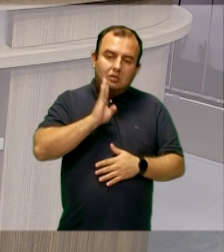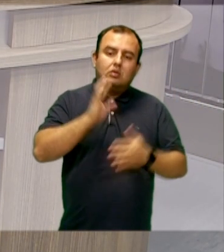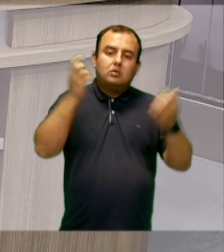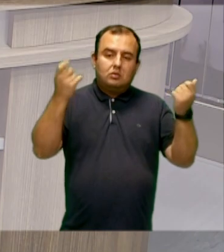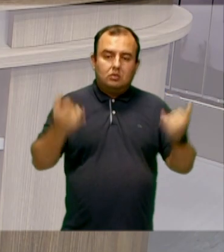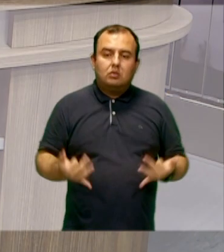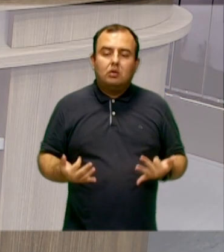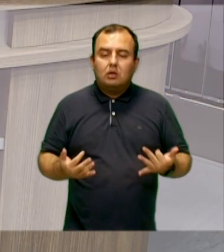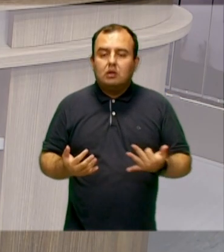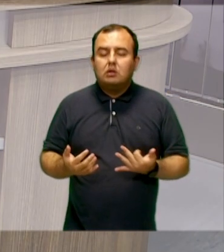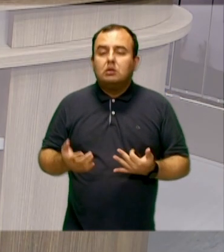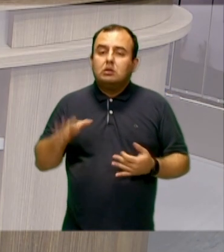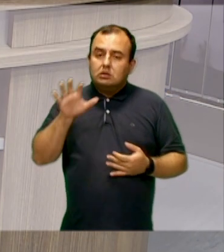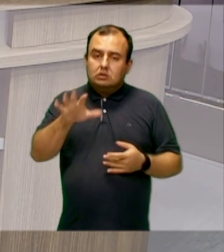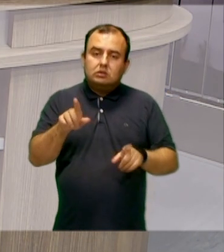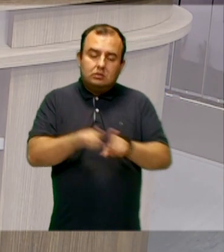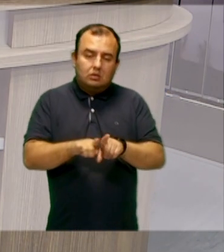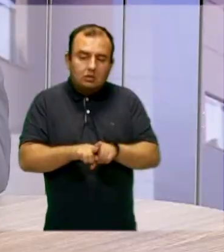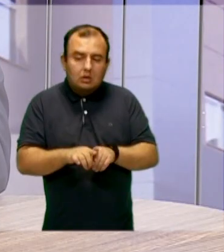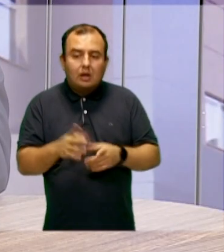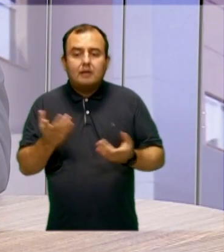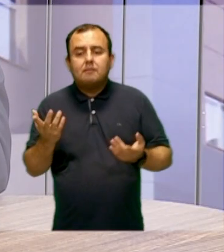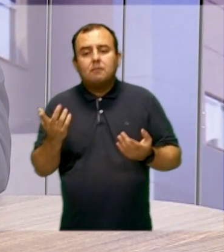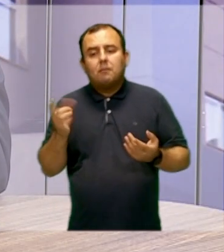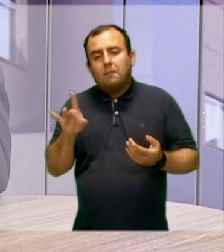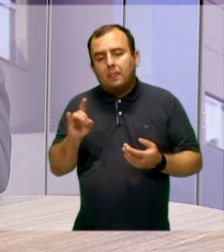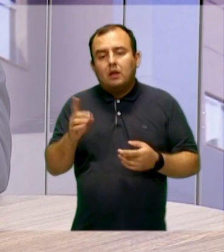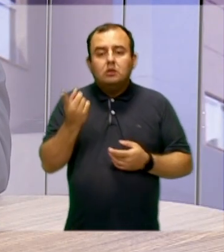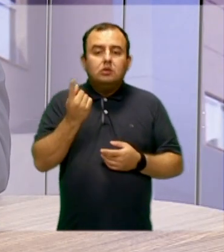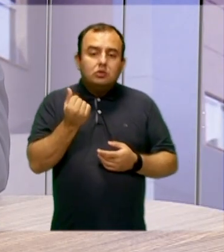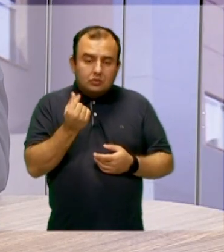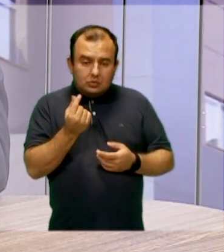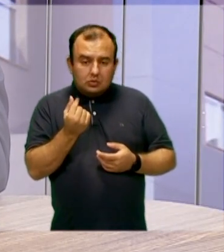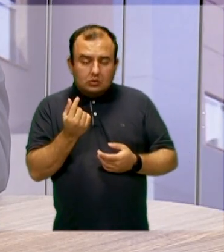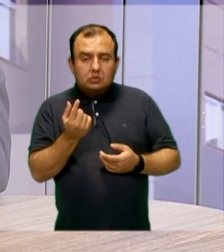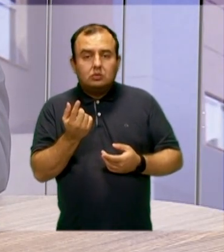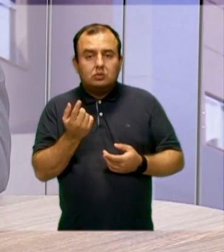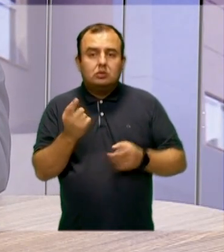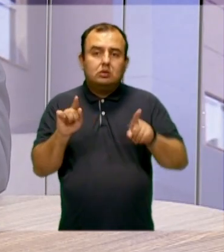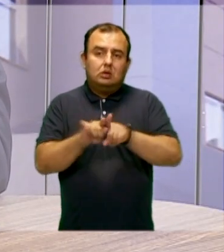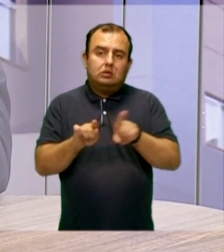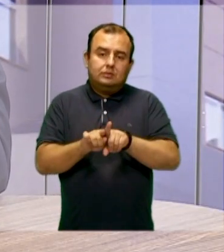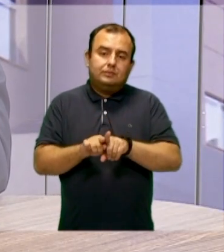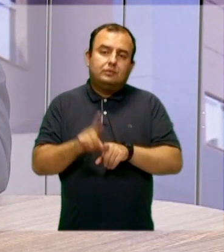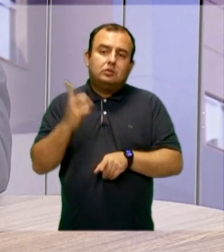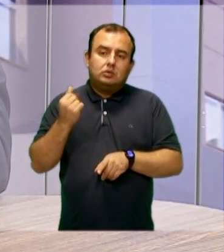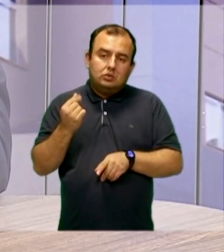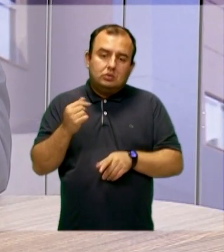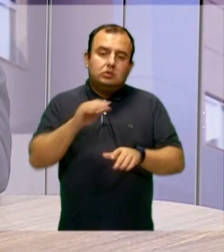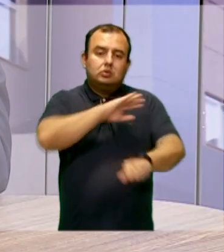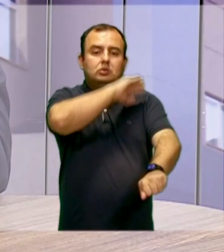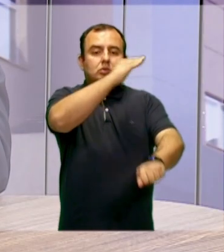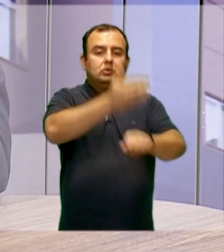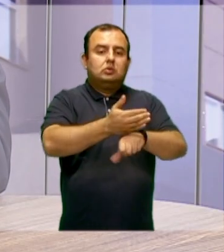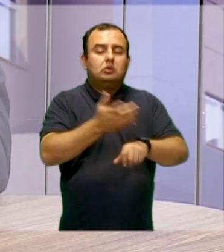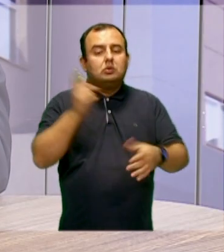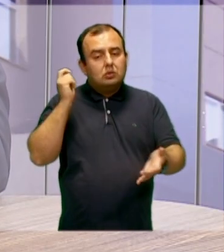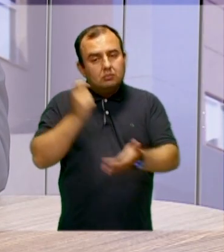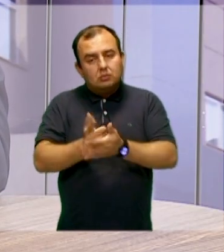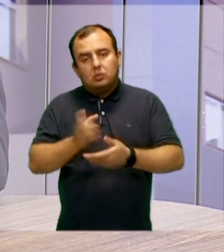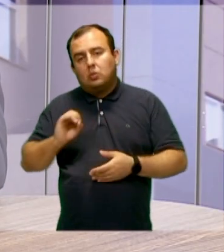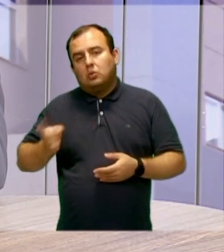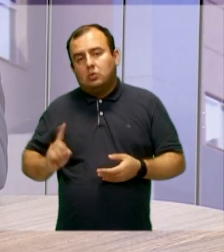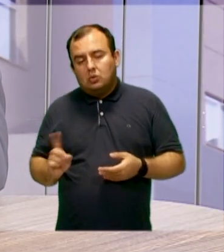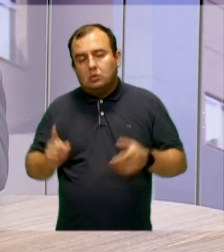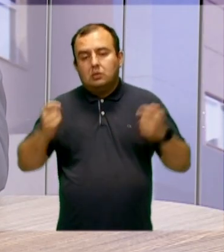citou, né? Nessa questão. Então, acho que não é nem a questão monetária. O que a gente tem é o valor do galpão, queria ser pago ou não, porque